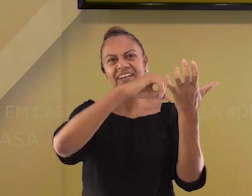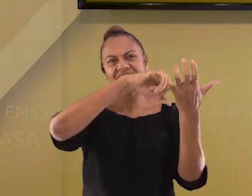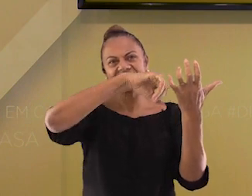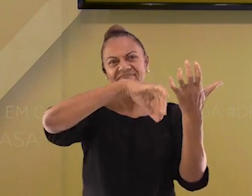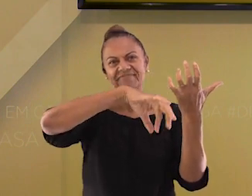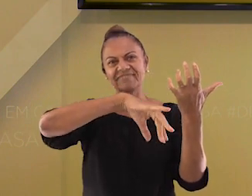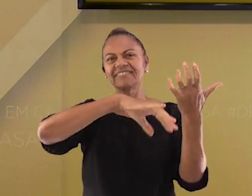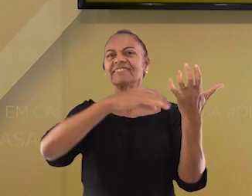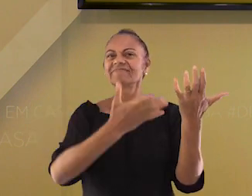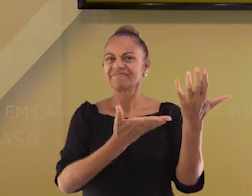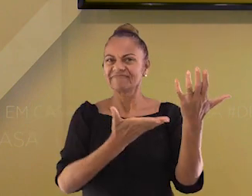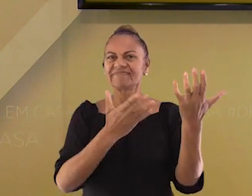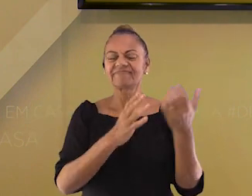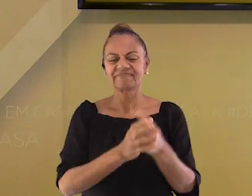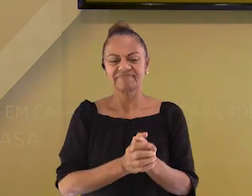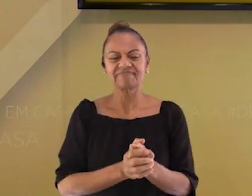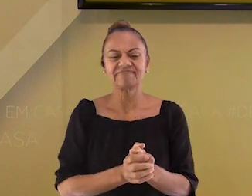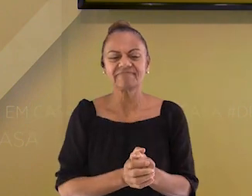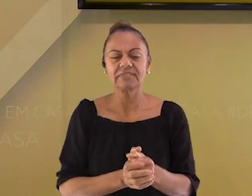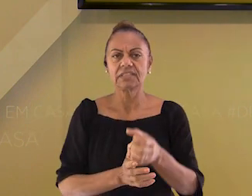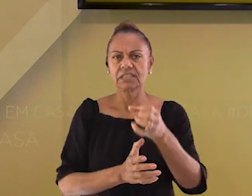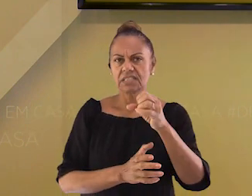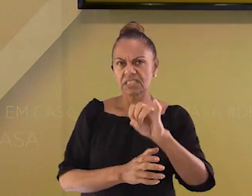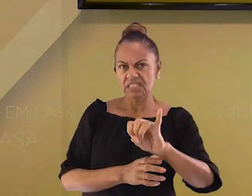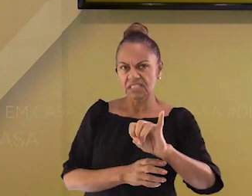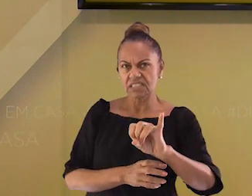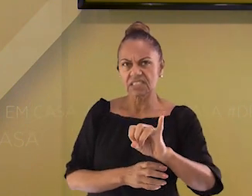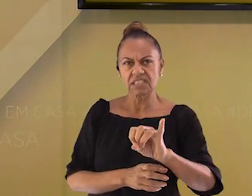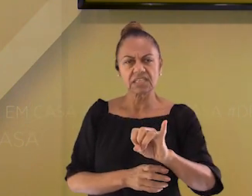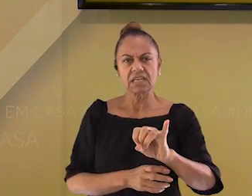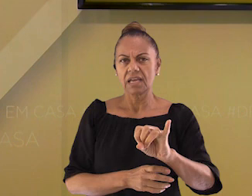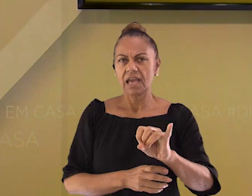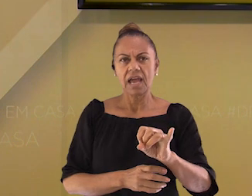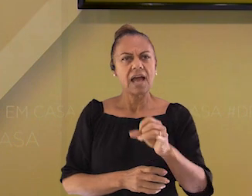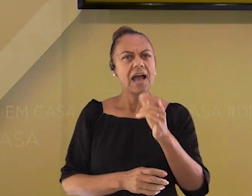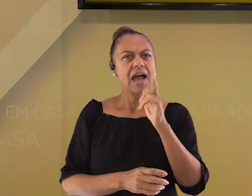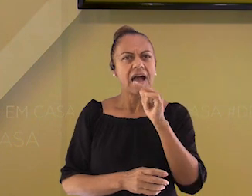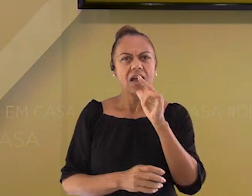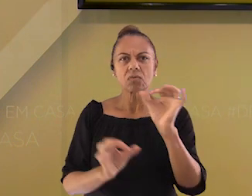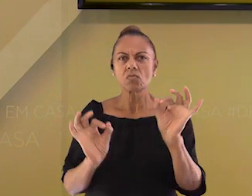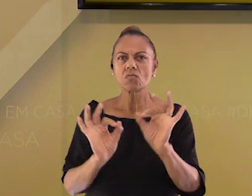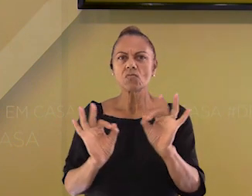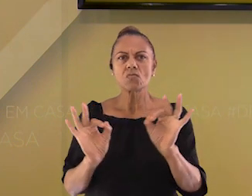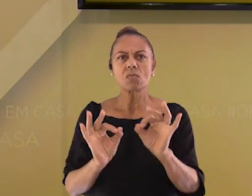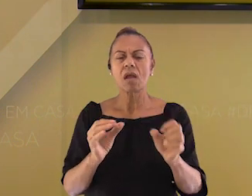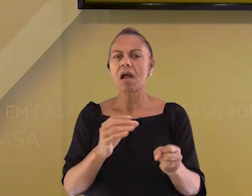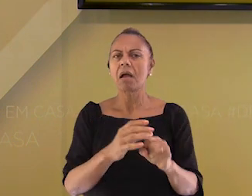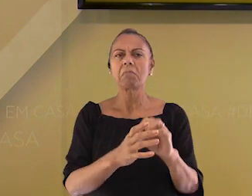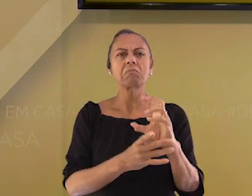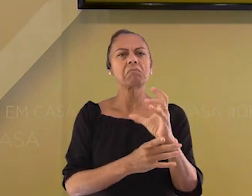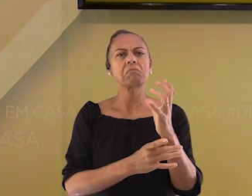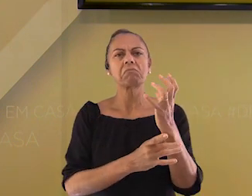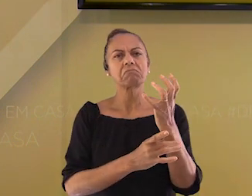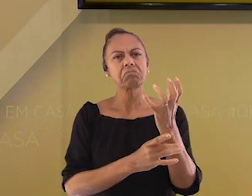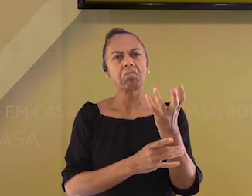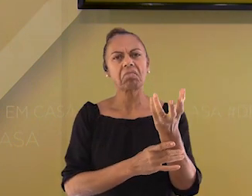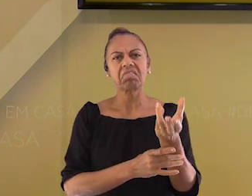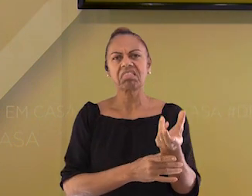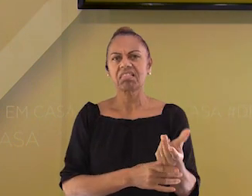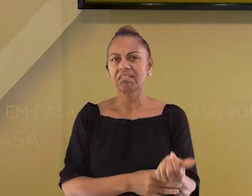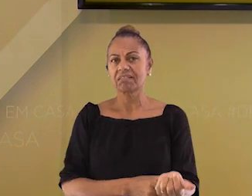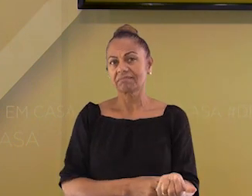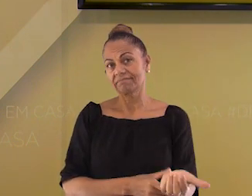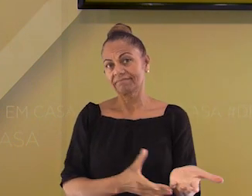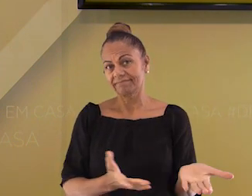até chegar à folha. Viu que legal? É um caminho que auxilia no desenvolvimento de uma árvore. Se